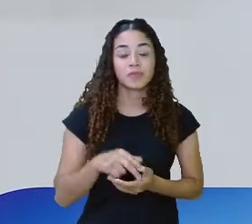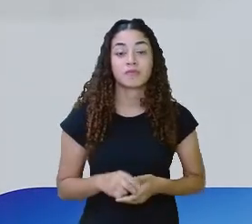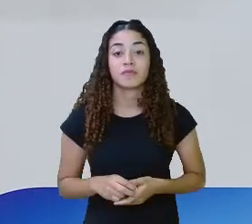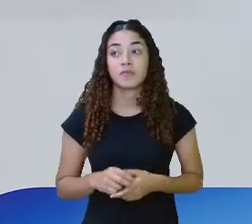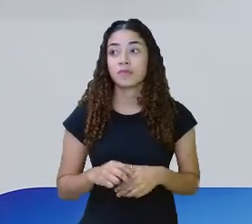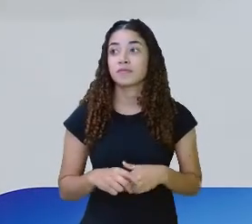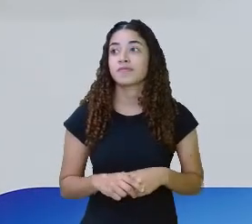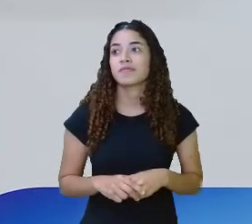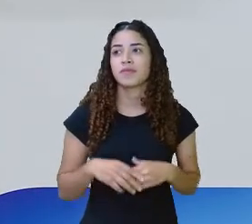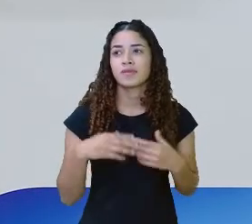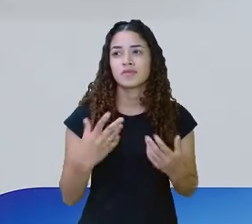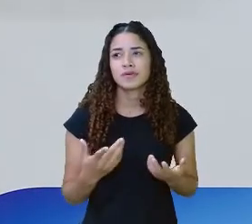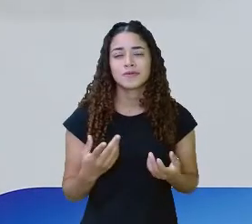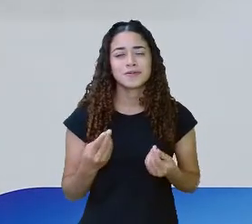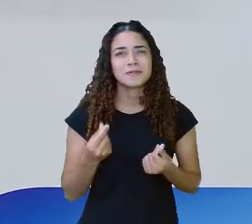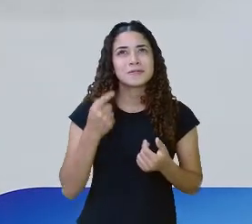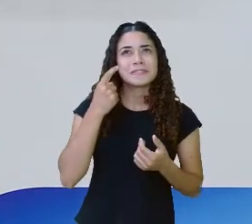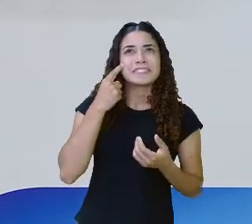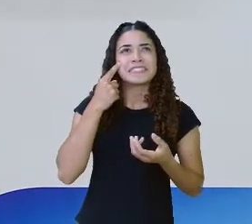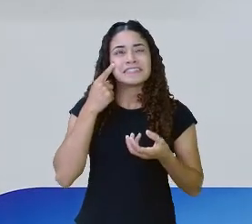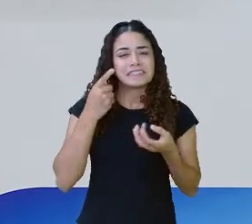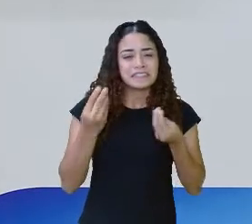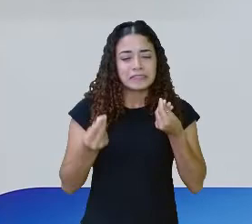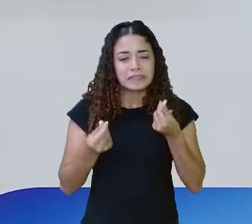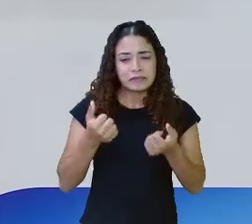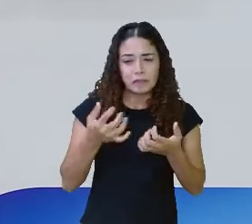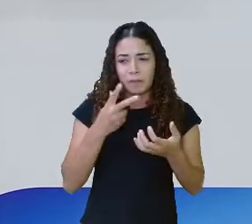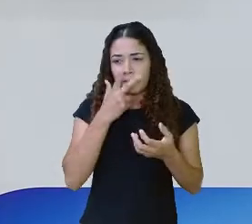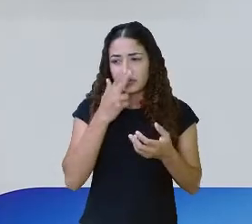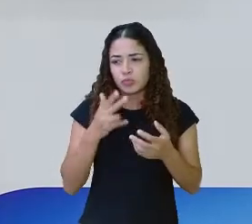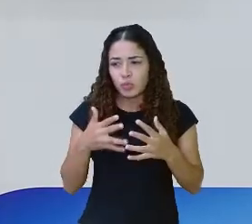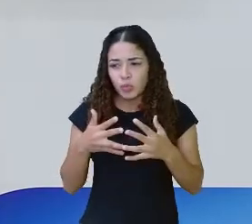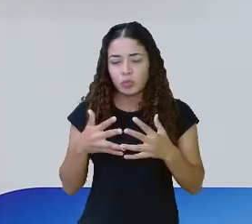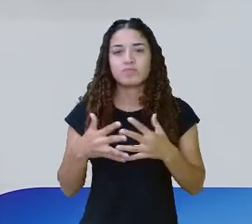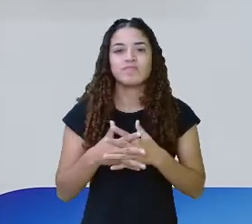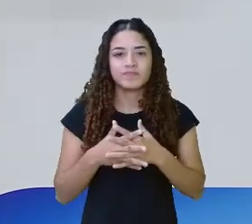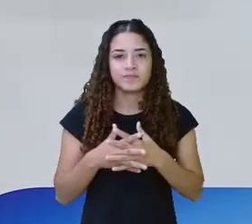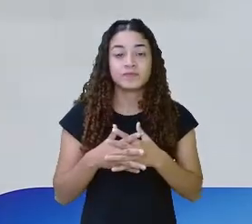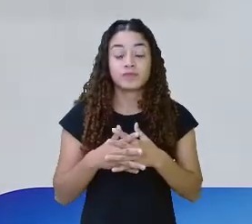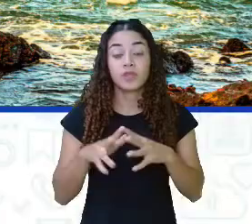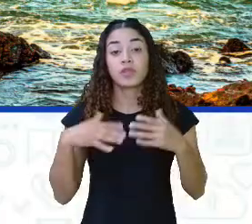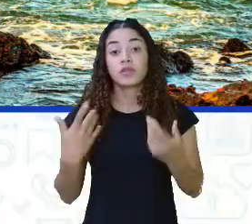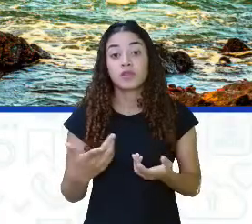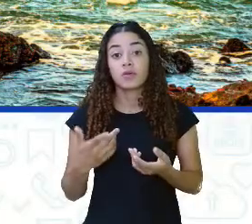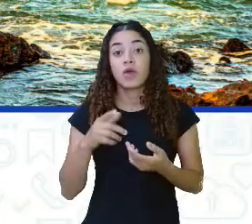muito neurônio foi queimado aí, né, não, professora Isabel? Muito neurônio foi queimado. Então, nas Ilhas